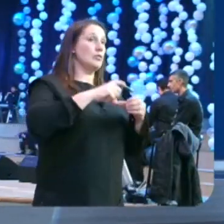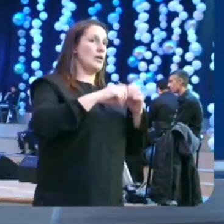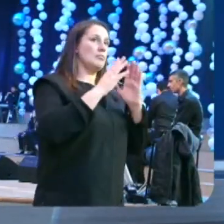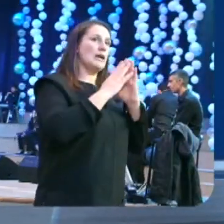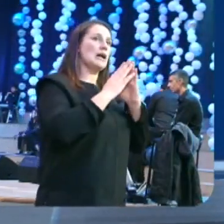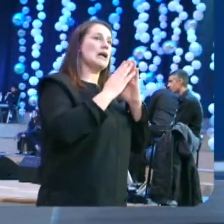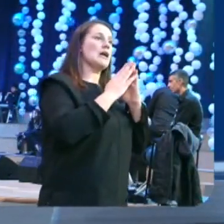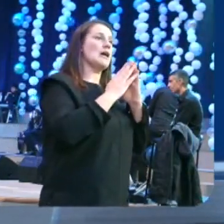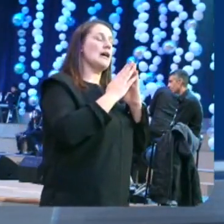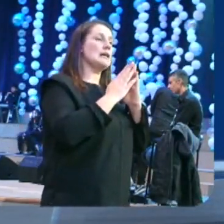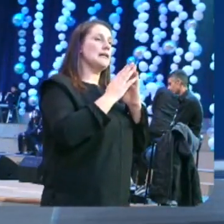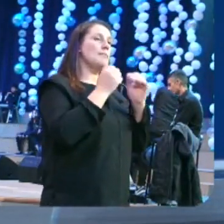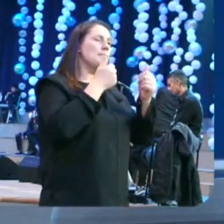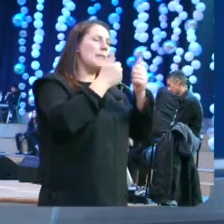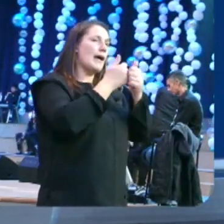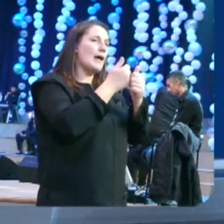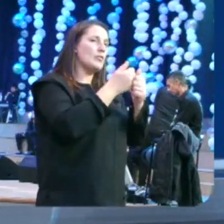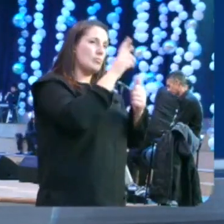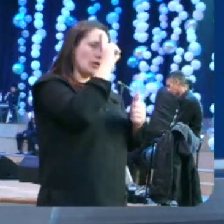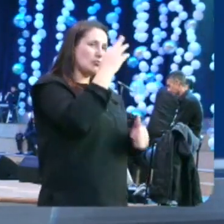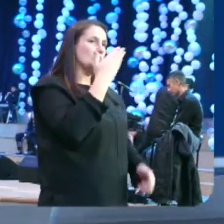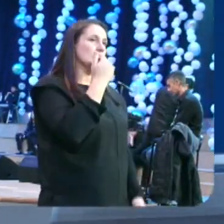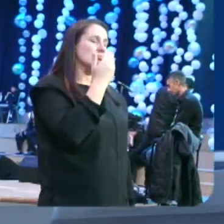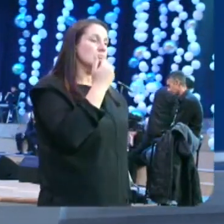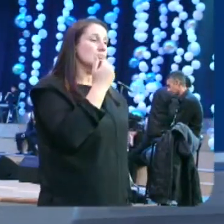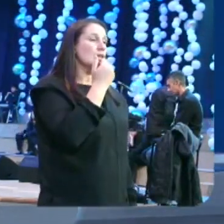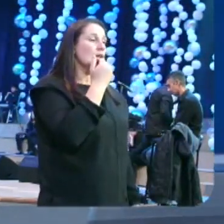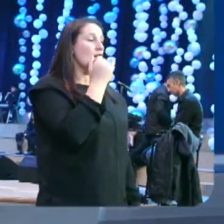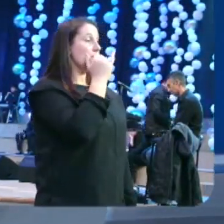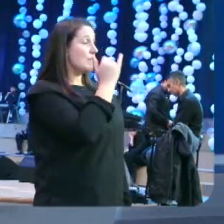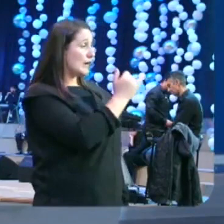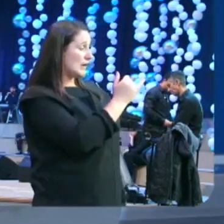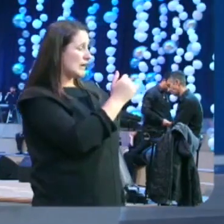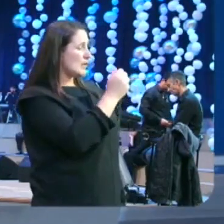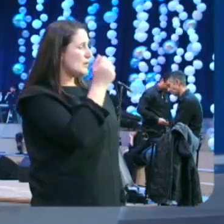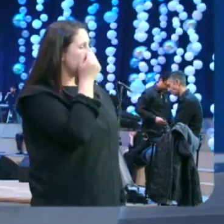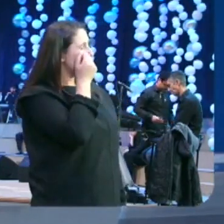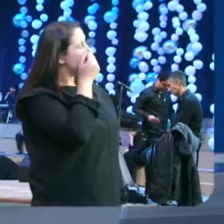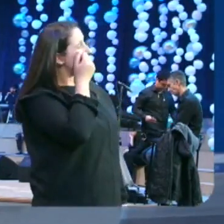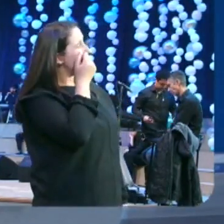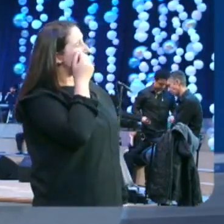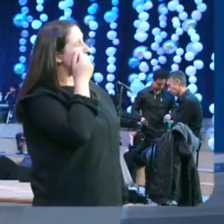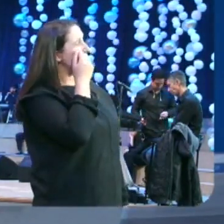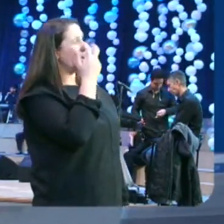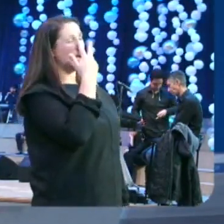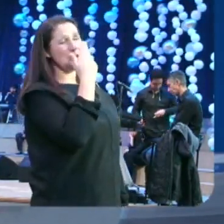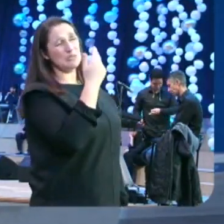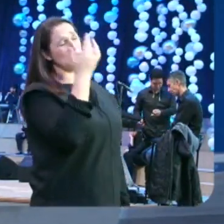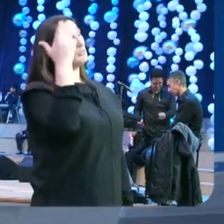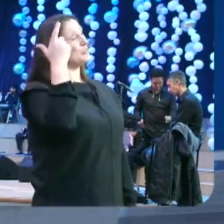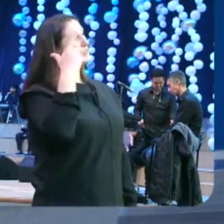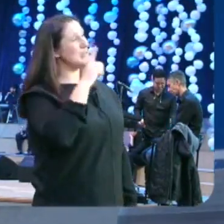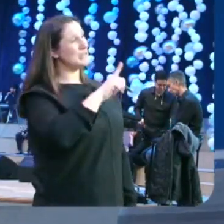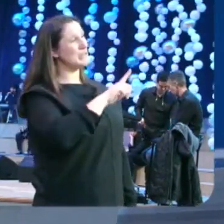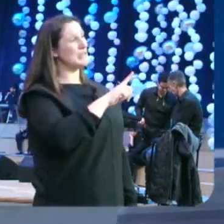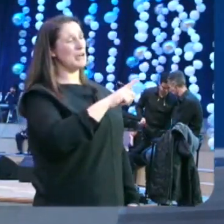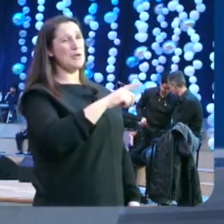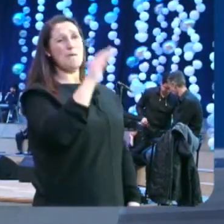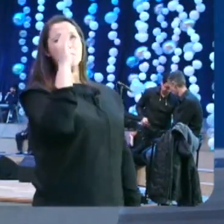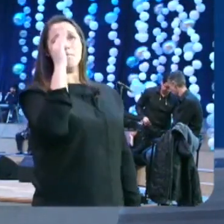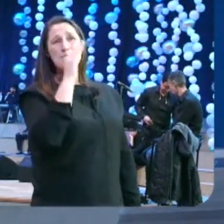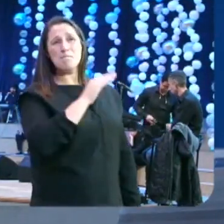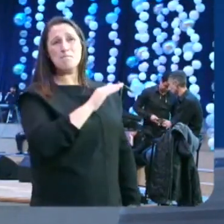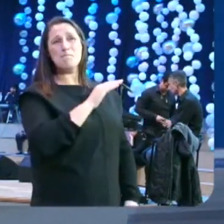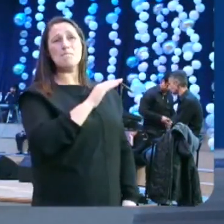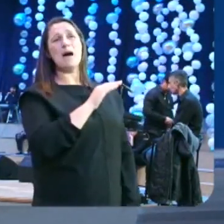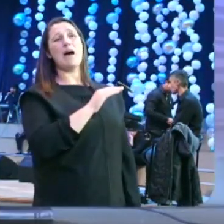escola perto da hora do almoço, e só falei disso para minha mãe, e dizia para ela: olha, eu acho que não vai dar certo, eu estou indo mal em